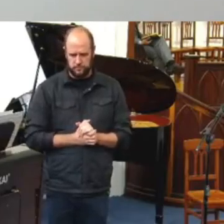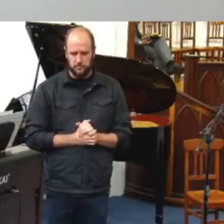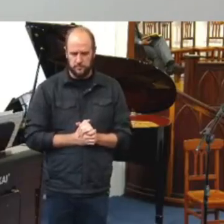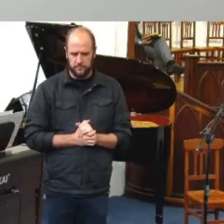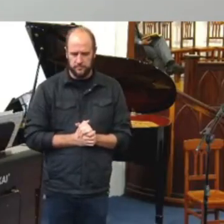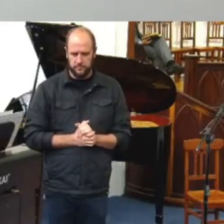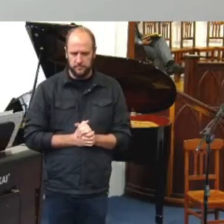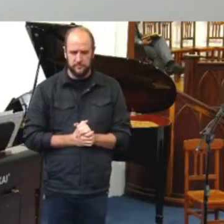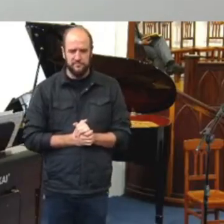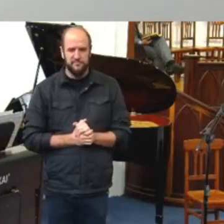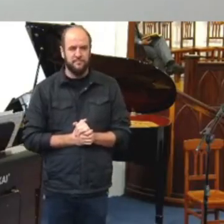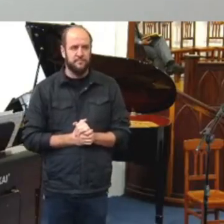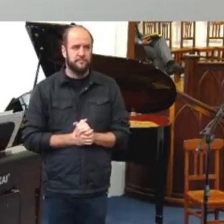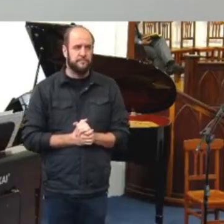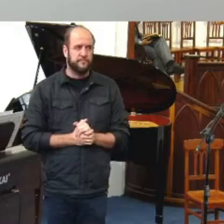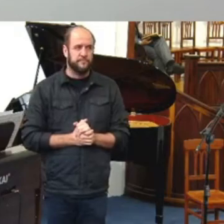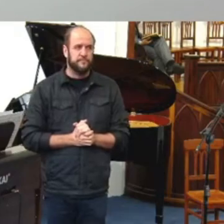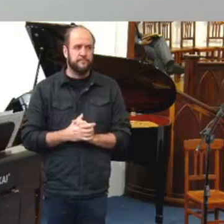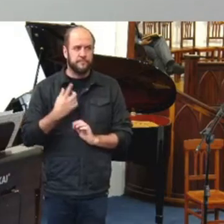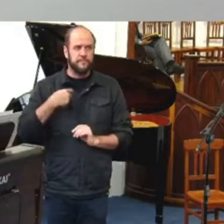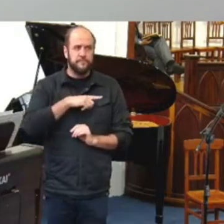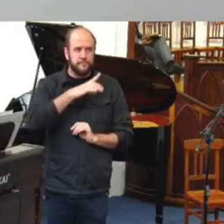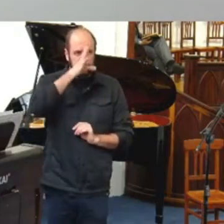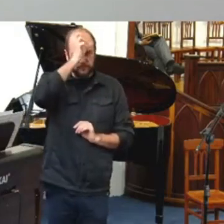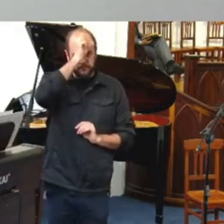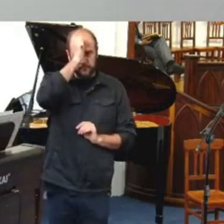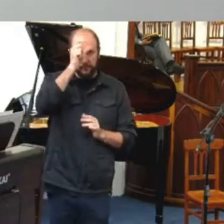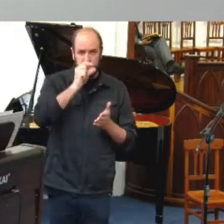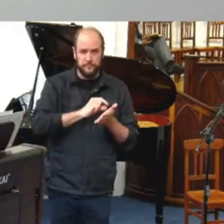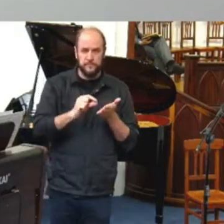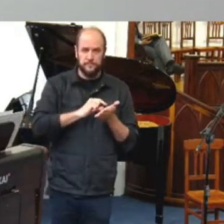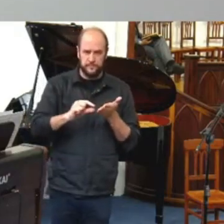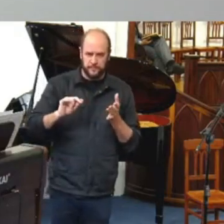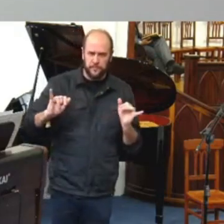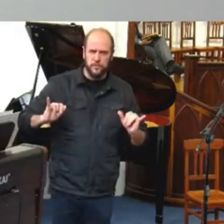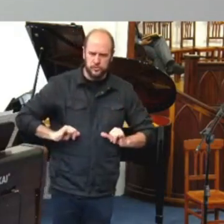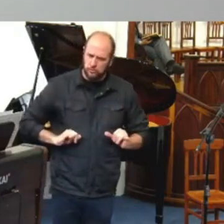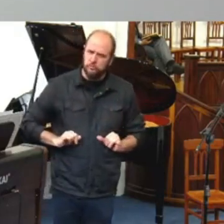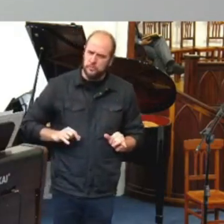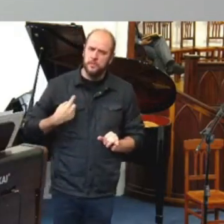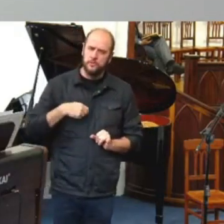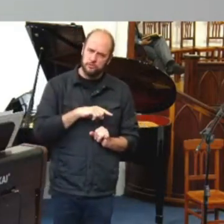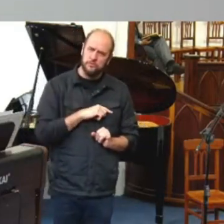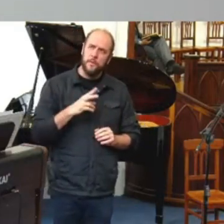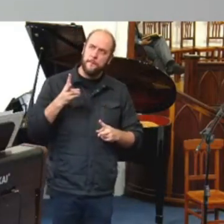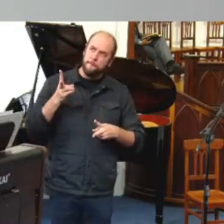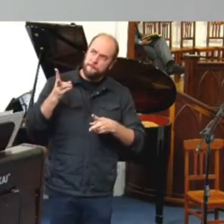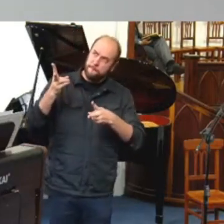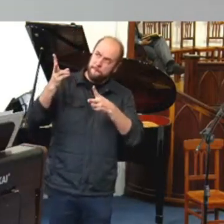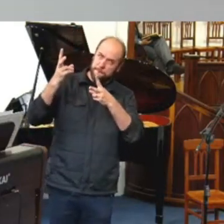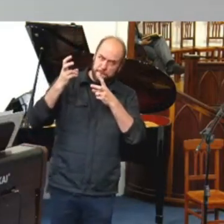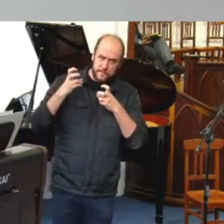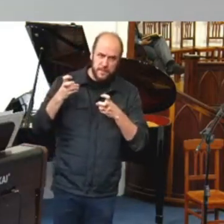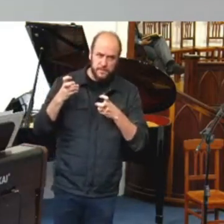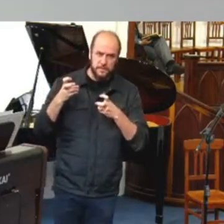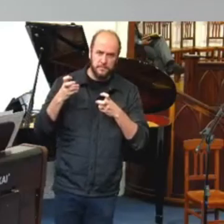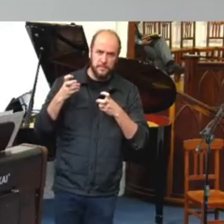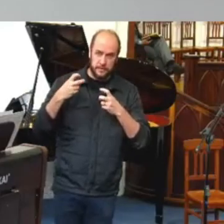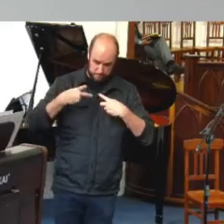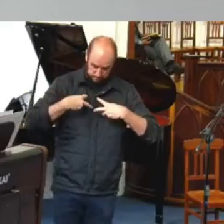nós podemos já aprender nesses versos que no sofrimento nós precisamos reconhecer quando